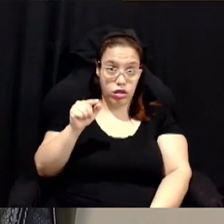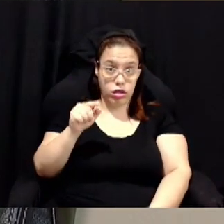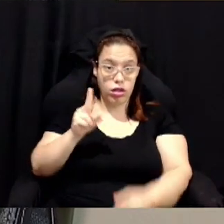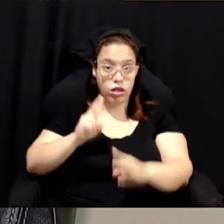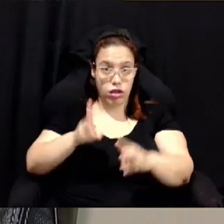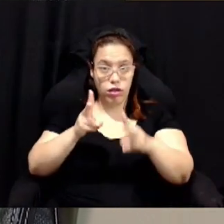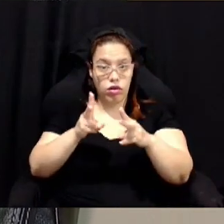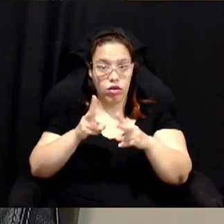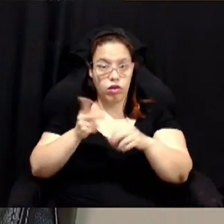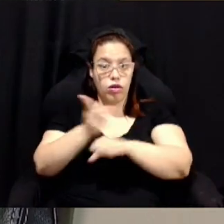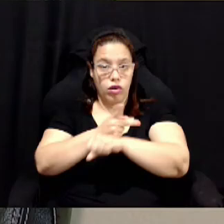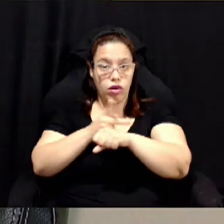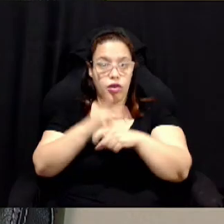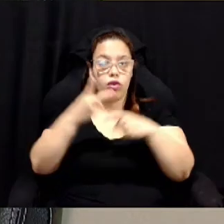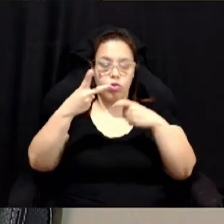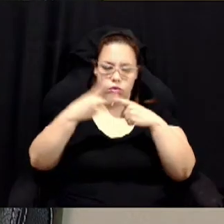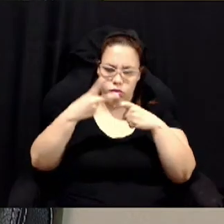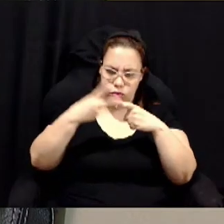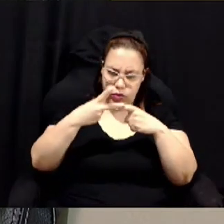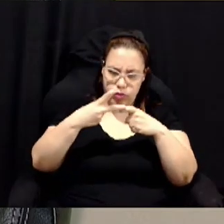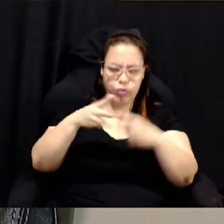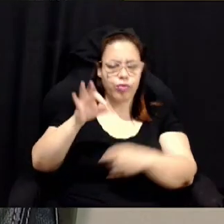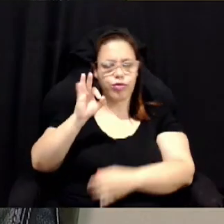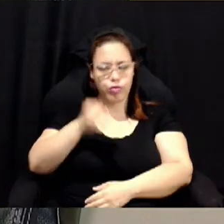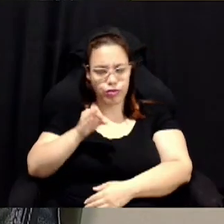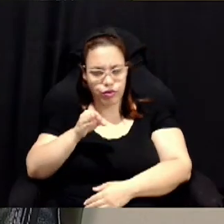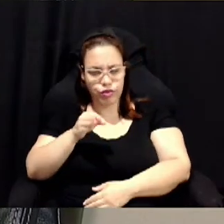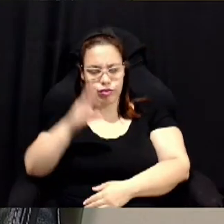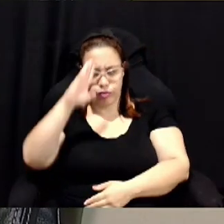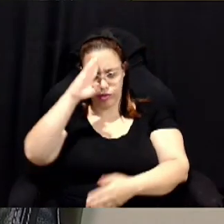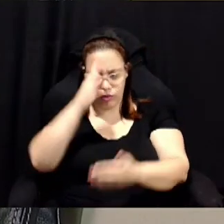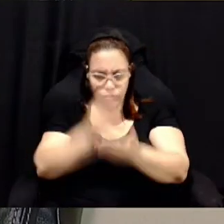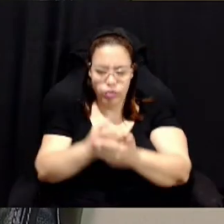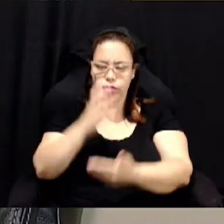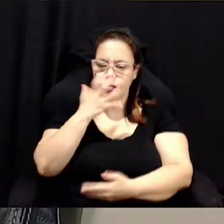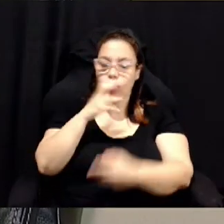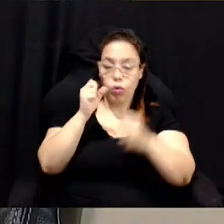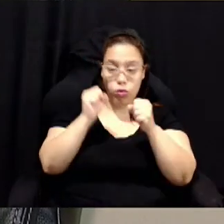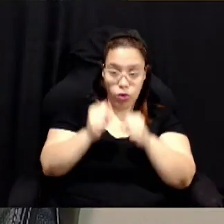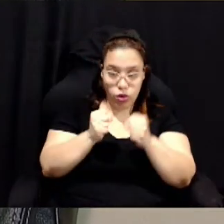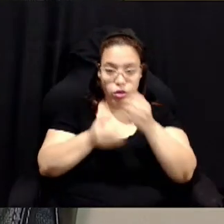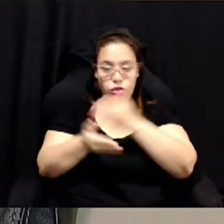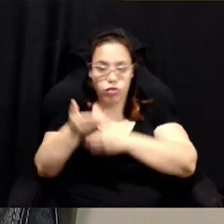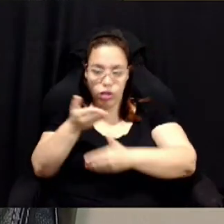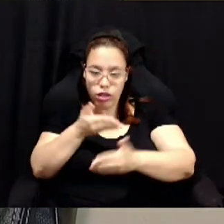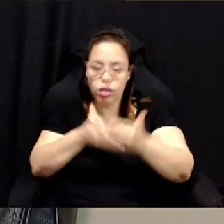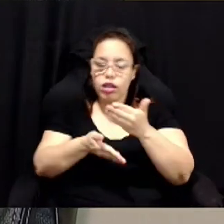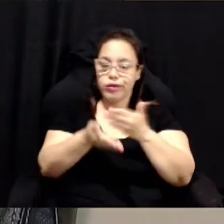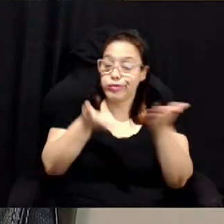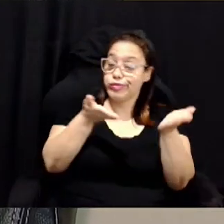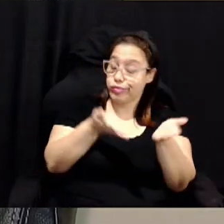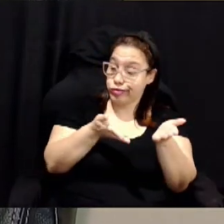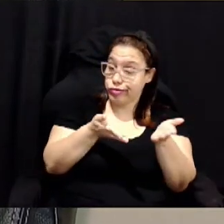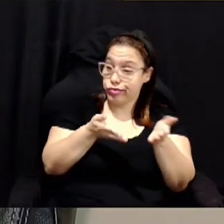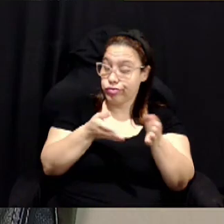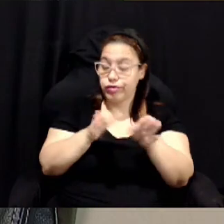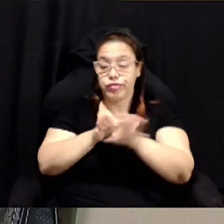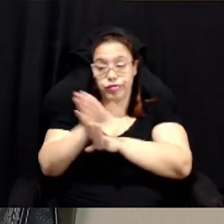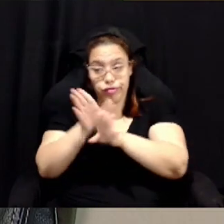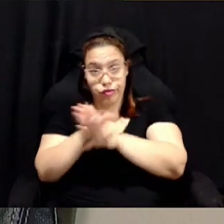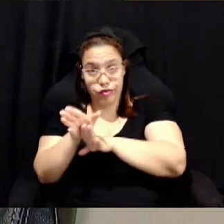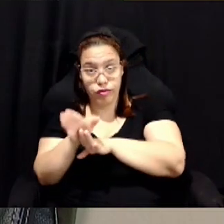um médico veterinário para realmente você ter certeza que o seu animal pode participar disso, né? Seguir a orientação para começar